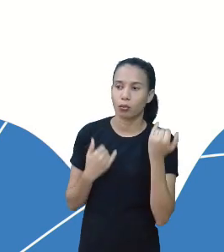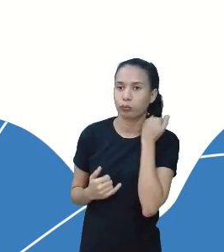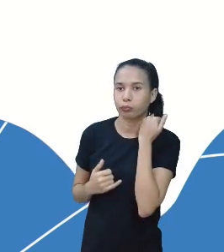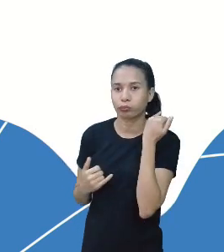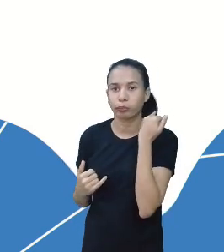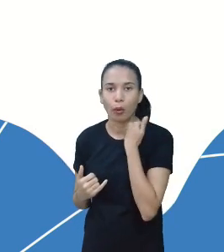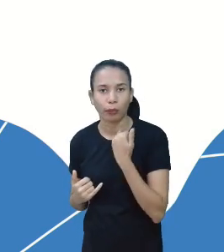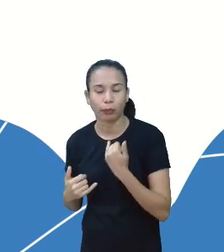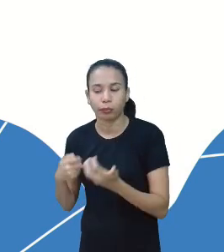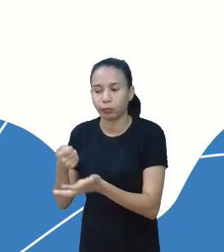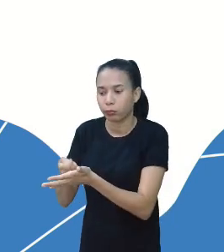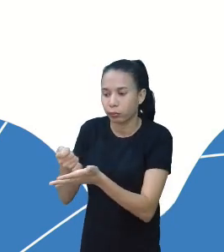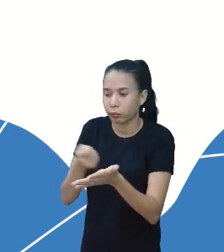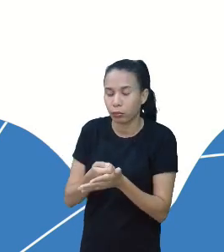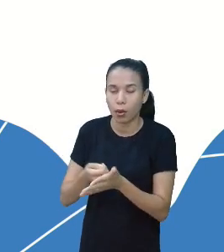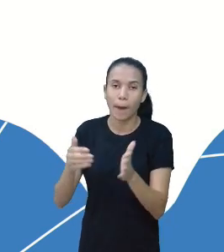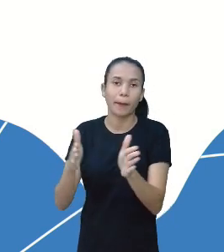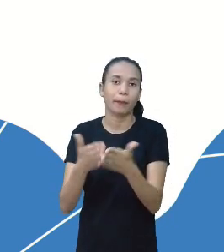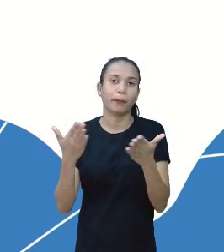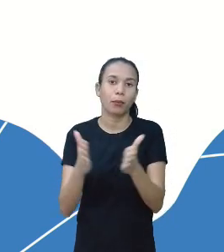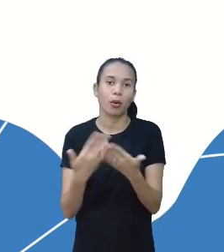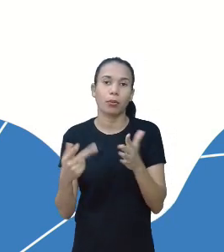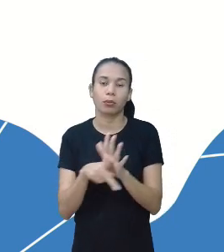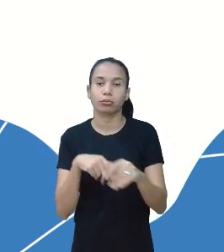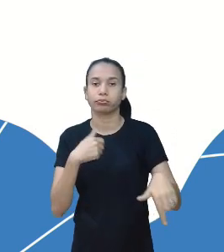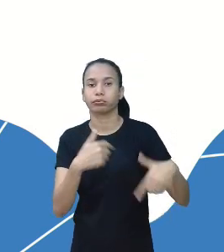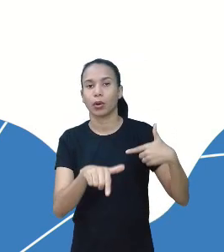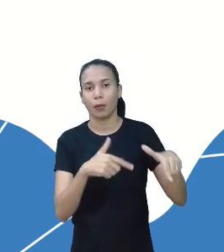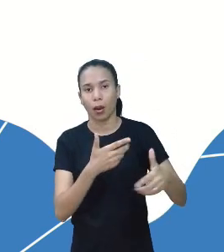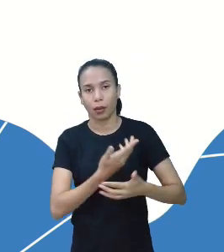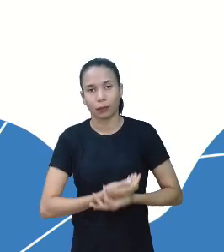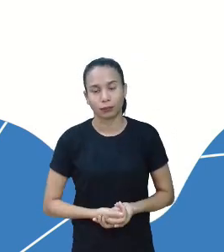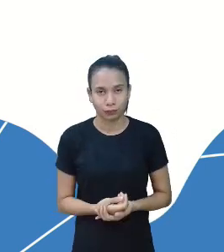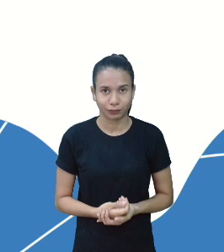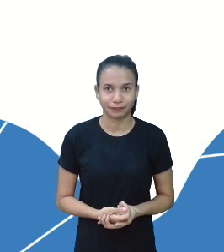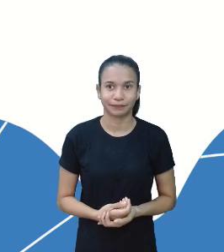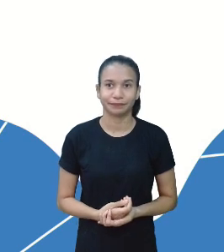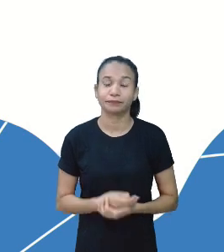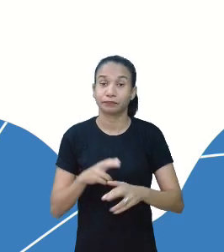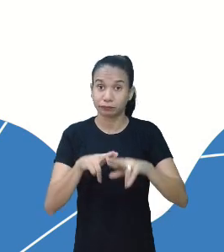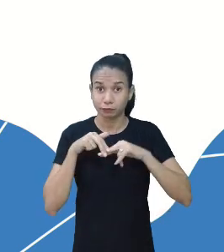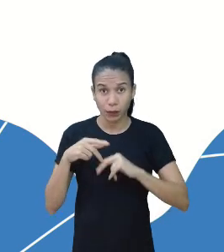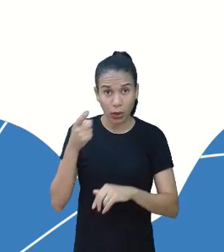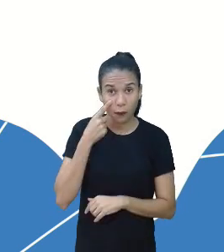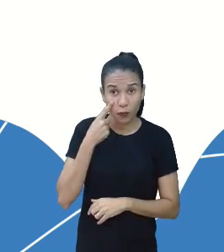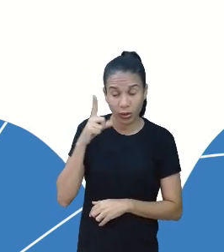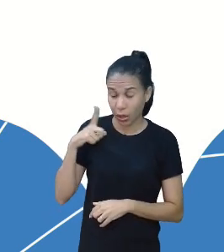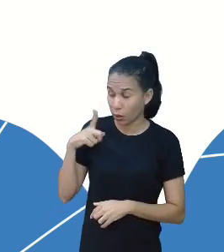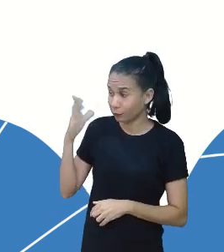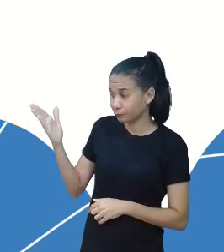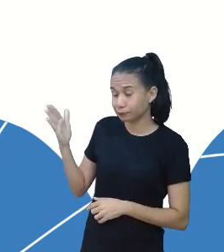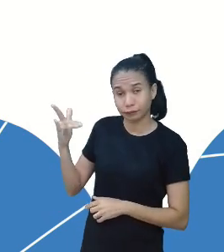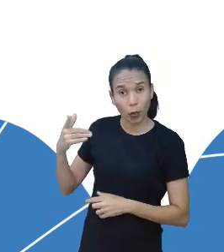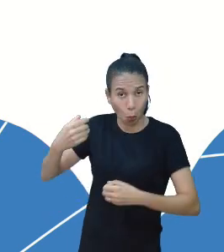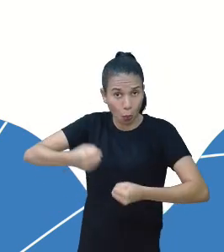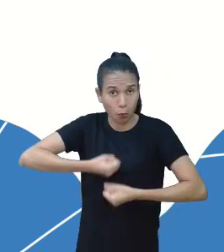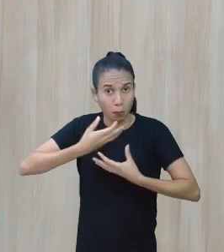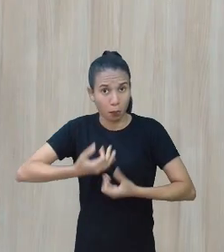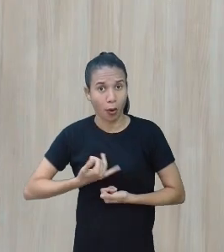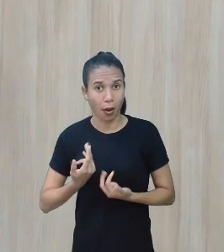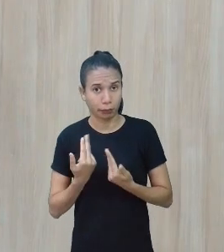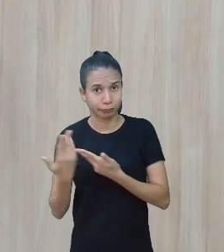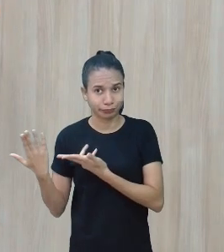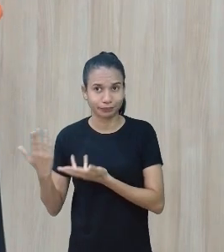imposto. Pobre matuto do sertão do norte. Então, quando vocês pegarem, por exemplo, um poema como